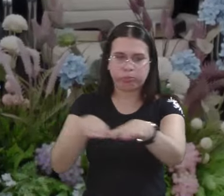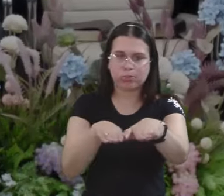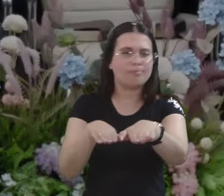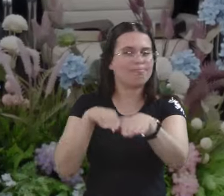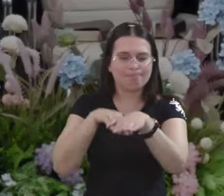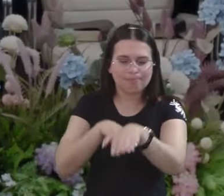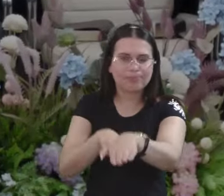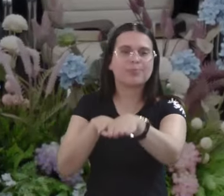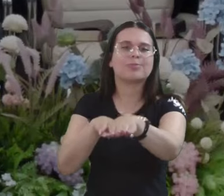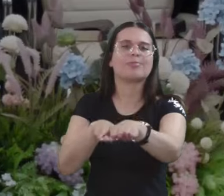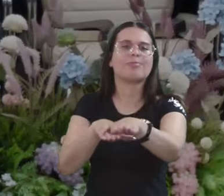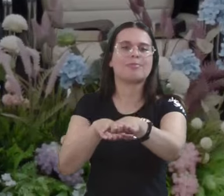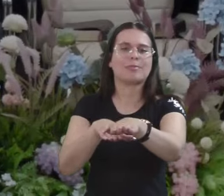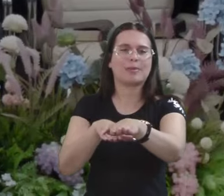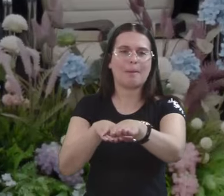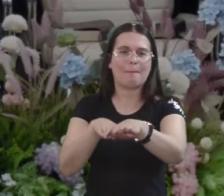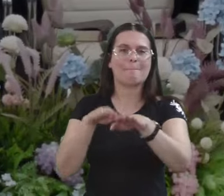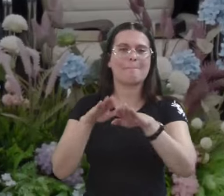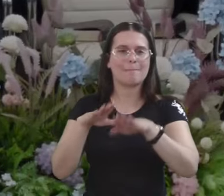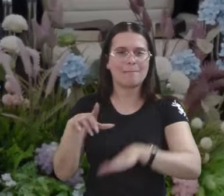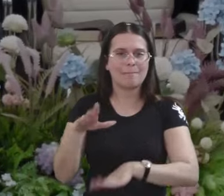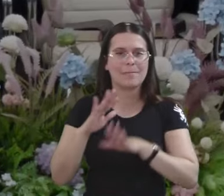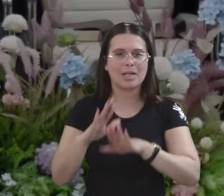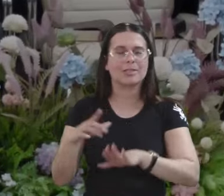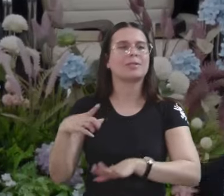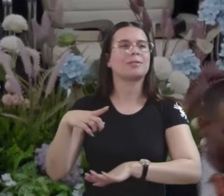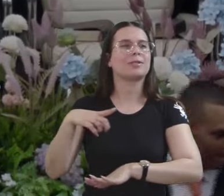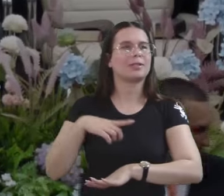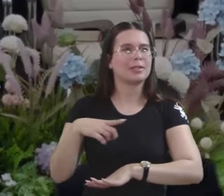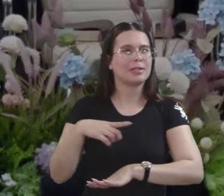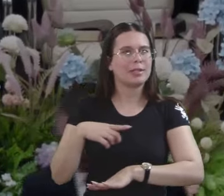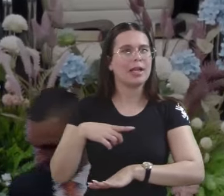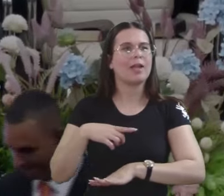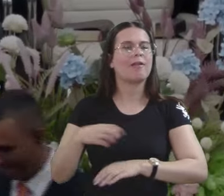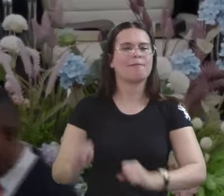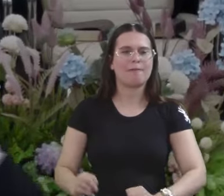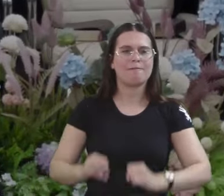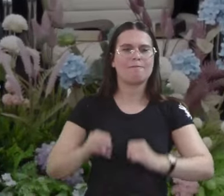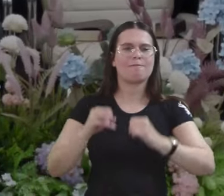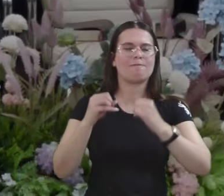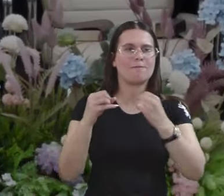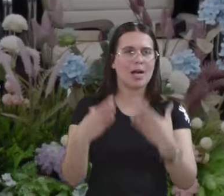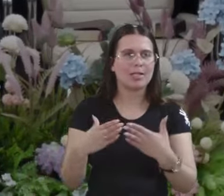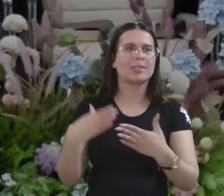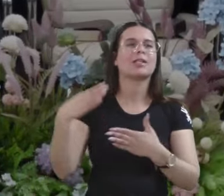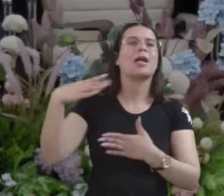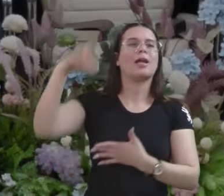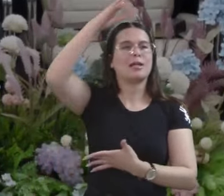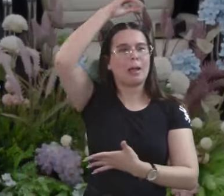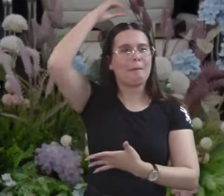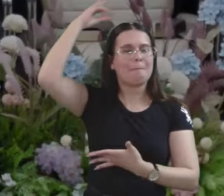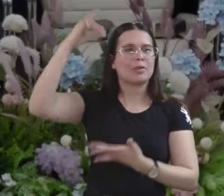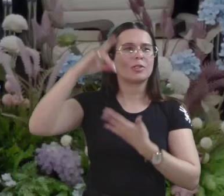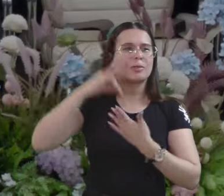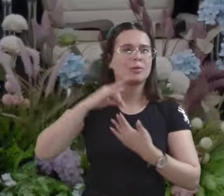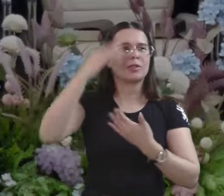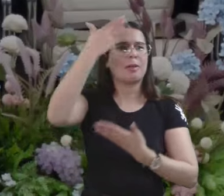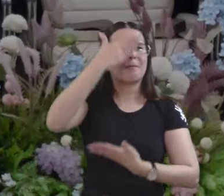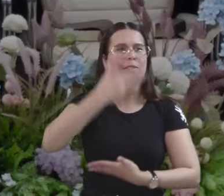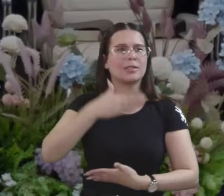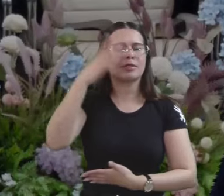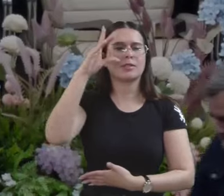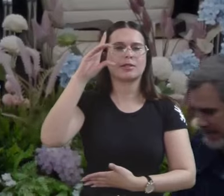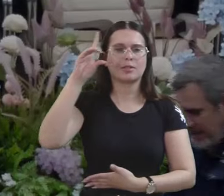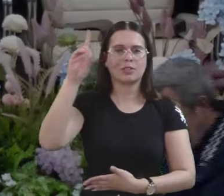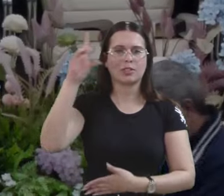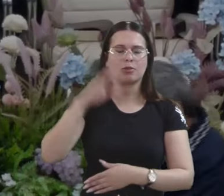faltou um congresso em que Deus manifestasse a sua glória, por causa de